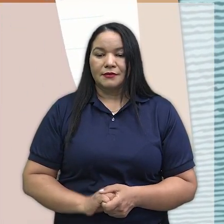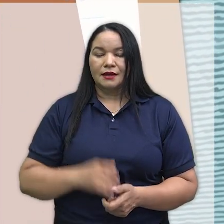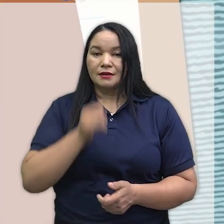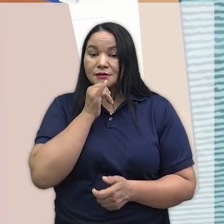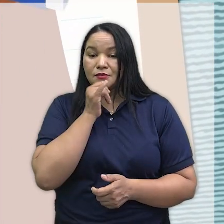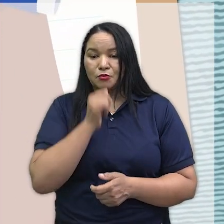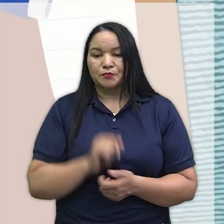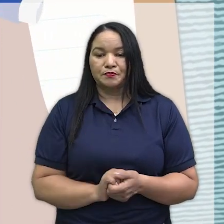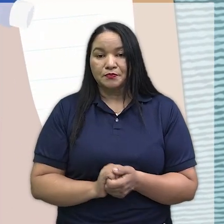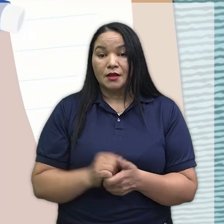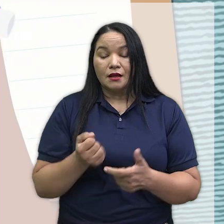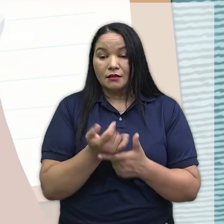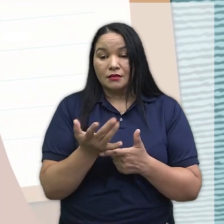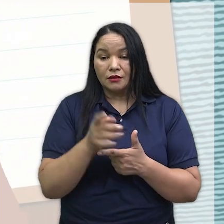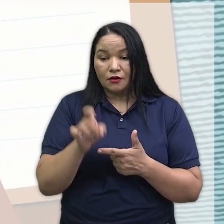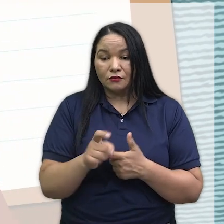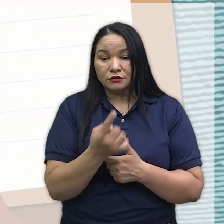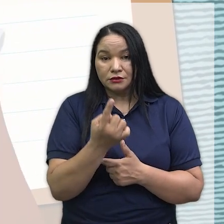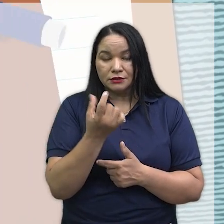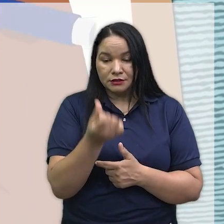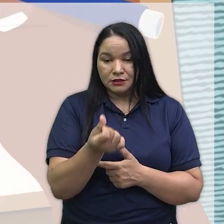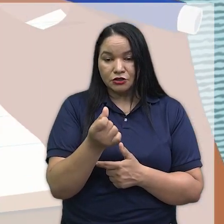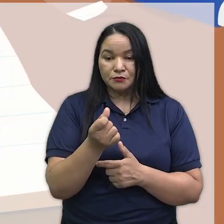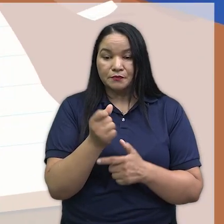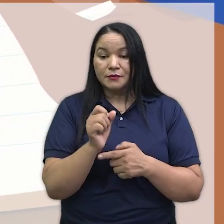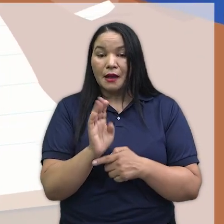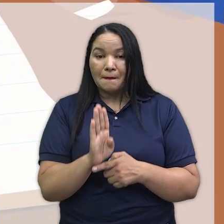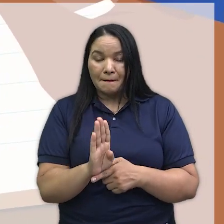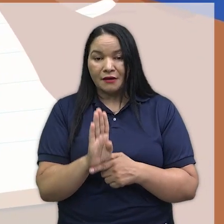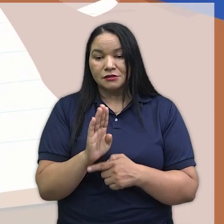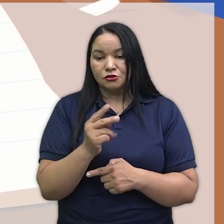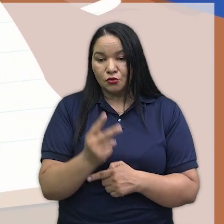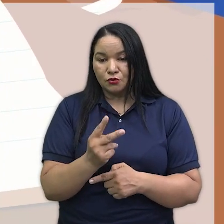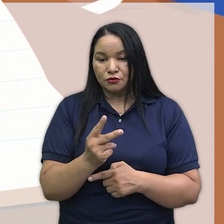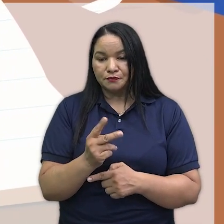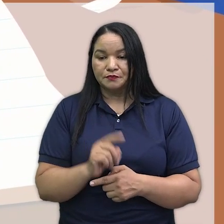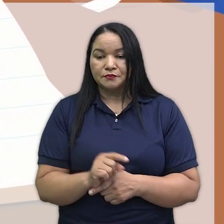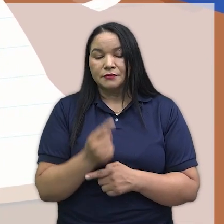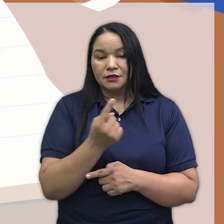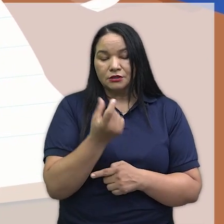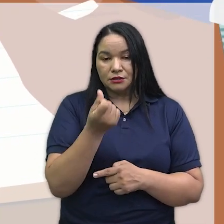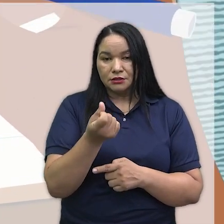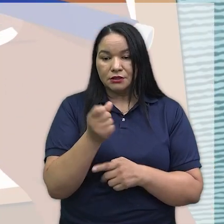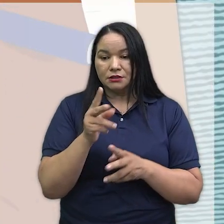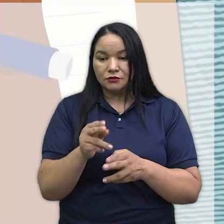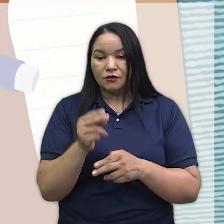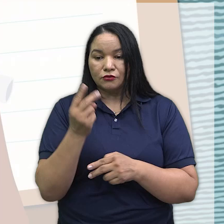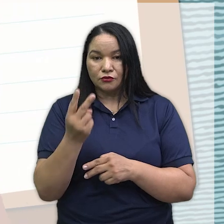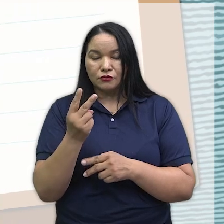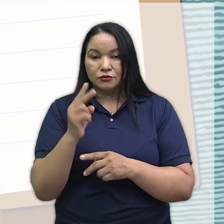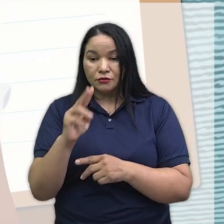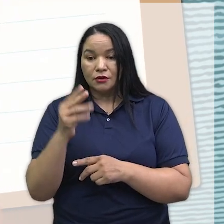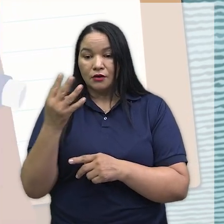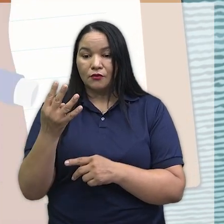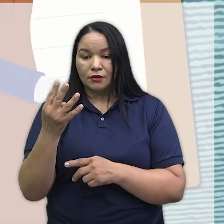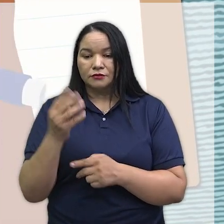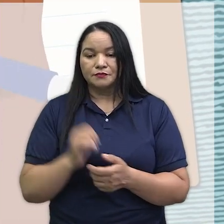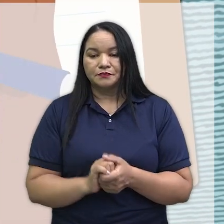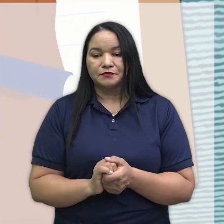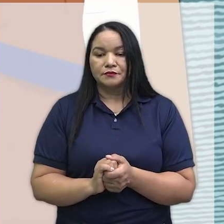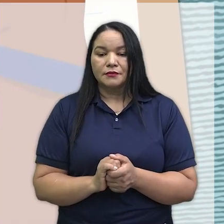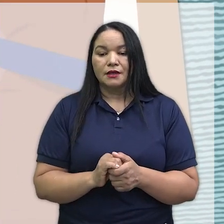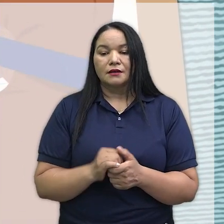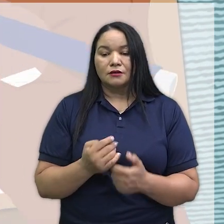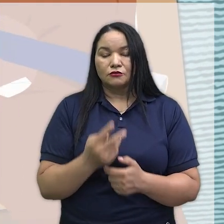Log de 16 na base 2. Sabemos que 16 é igual a 2 elevado a 4. Portanto,